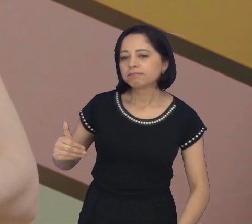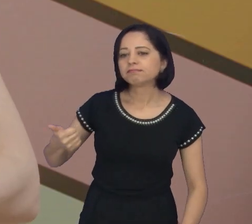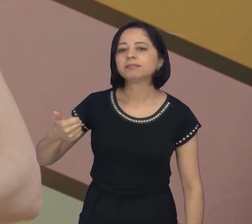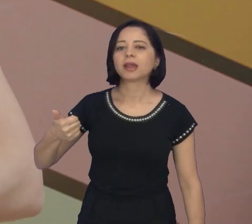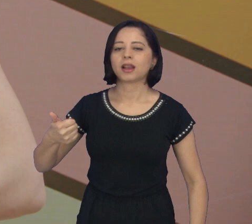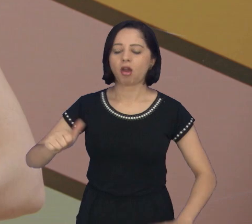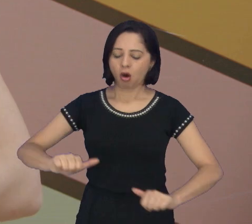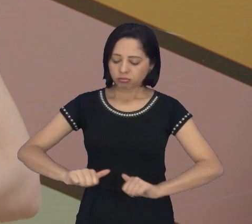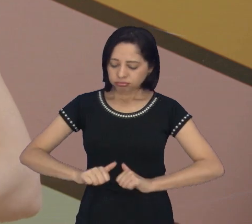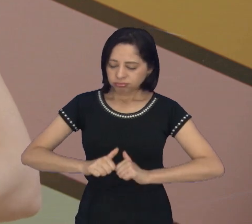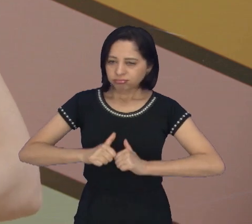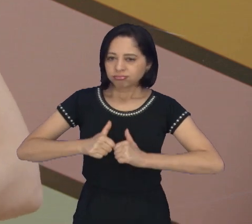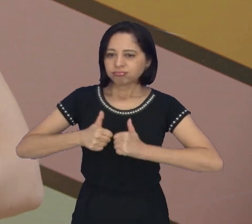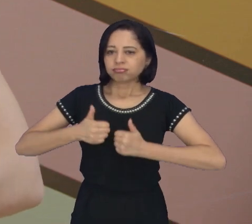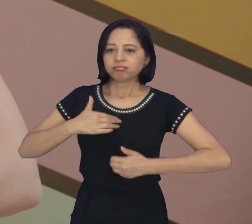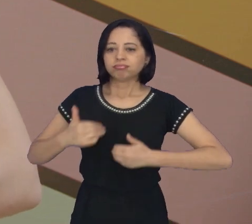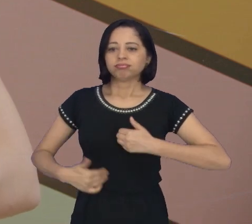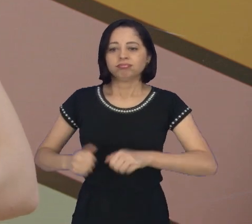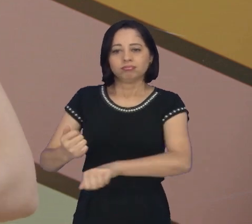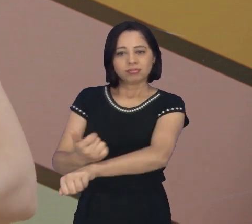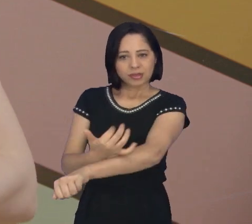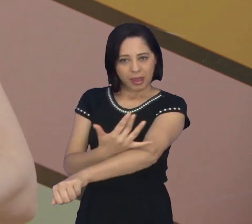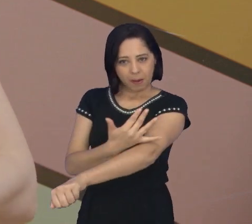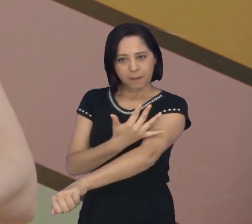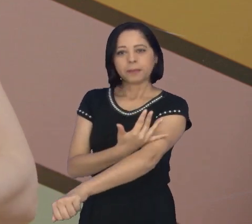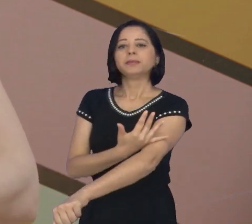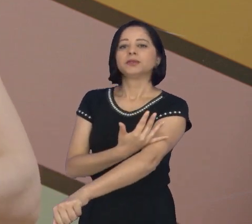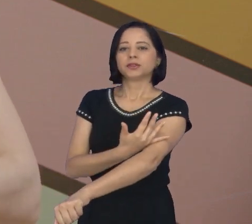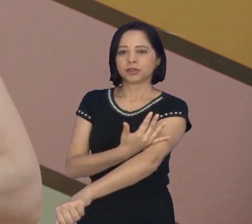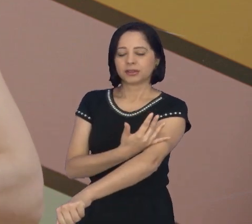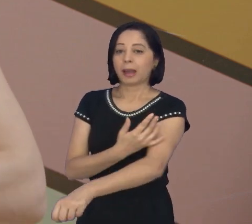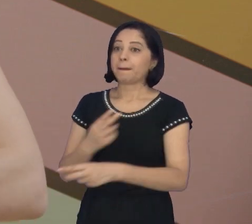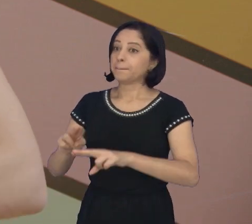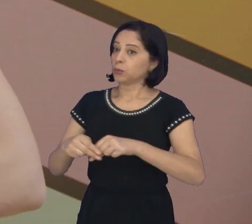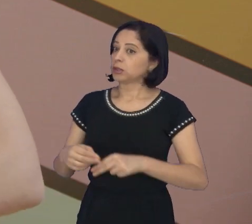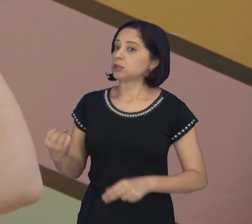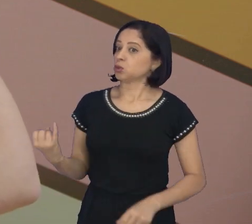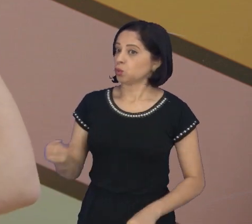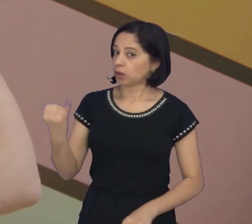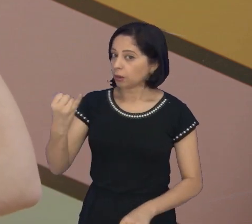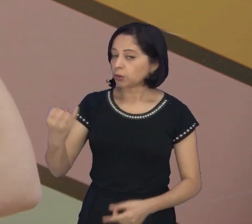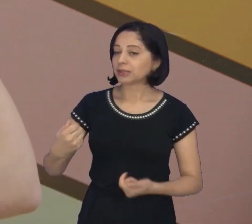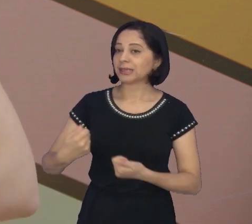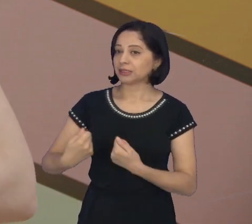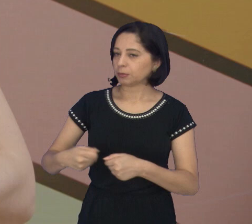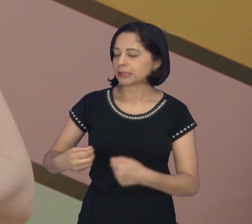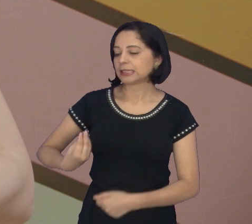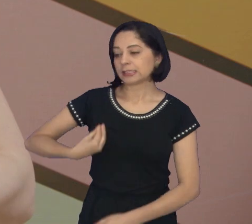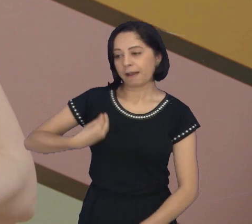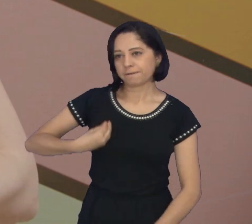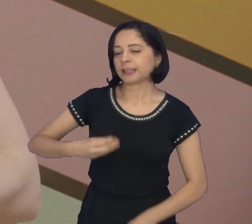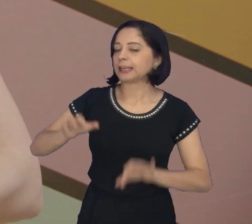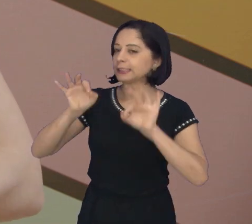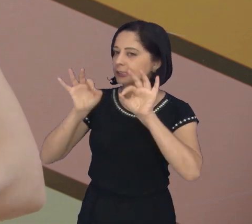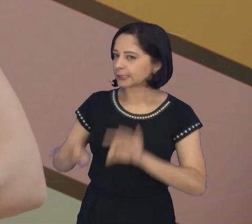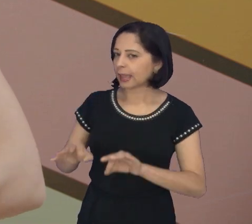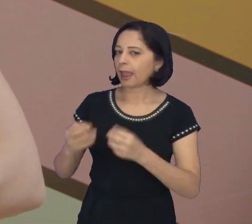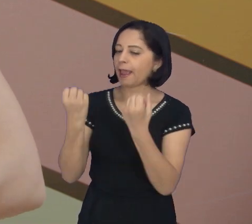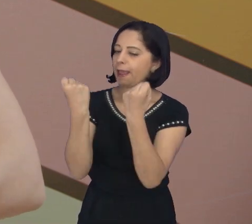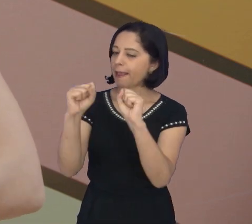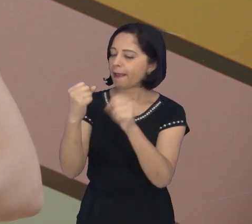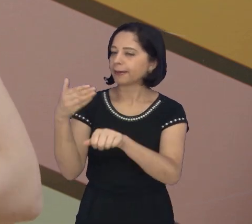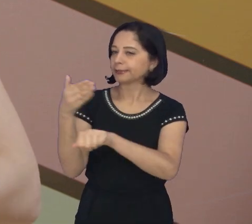um bem-estar físico, emocional. Para isso é importante que a gente tenha um estilo de vida adequado, praticar atividades